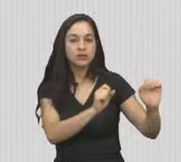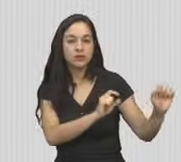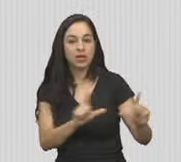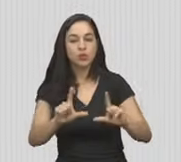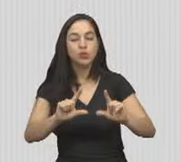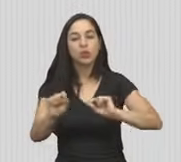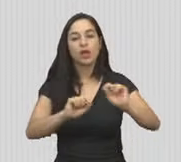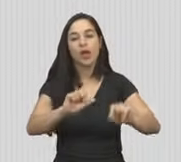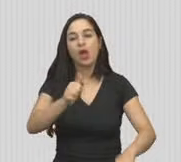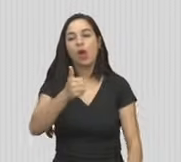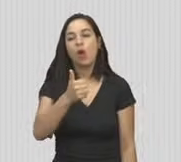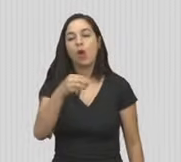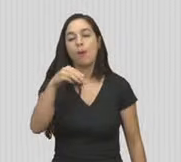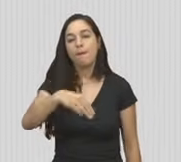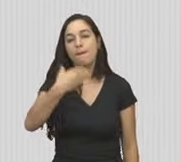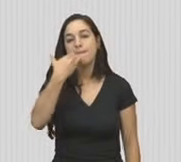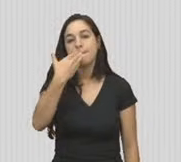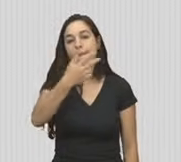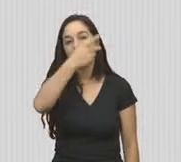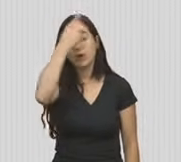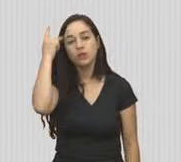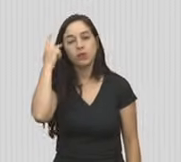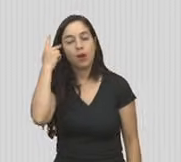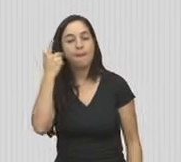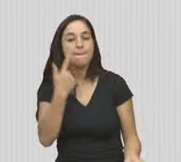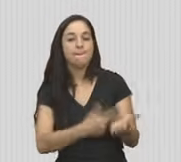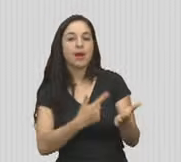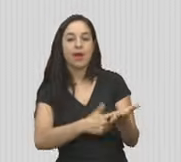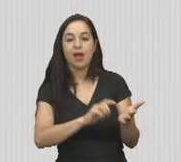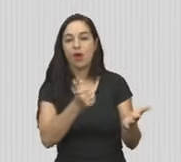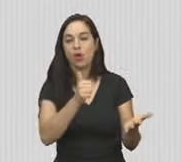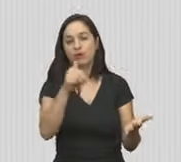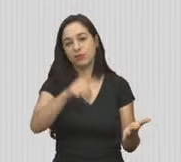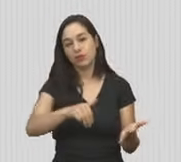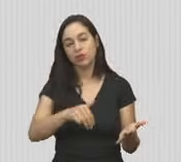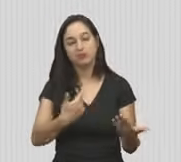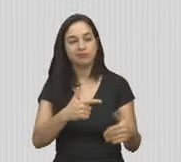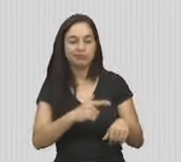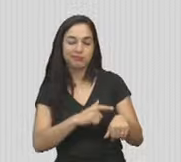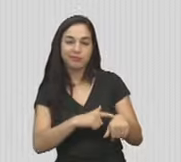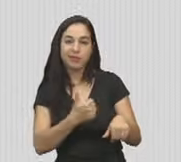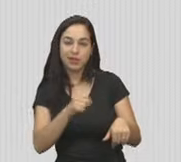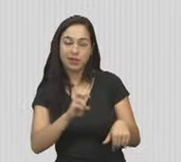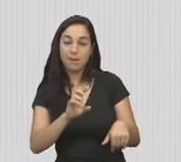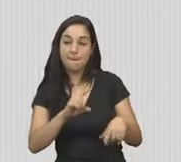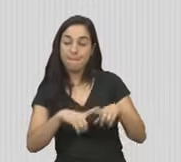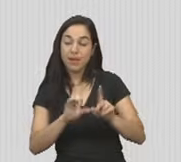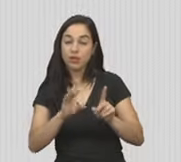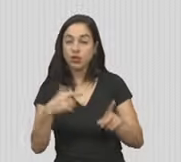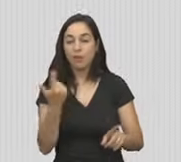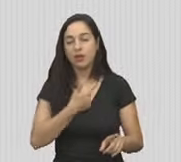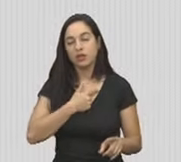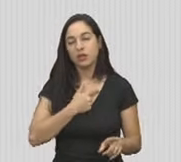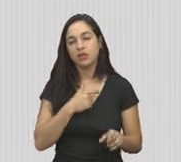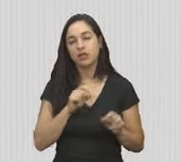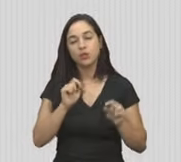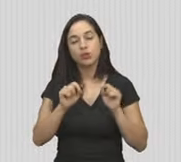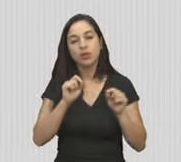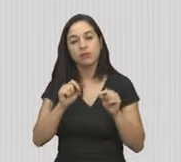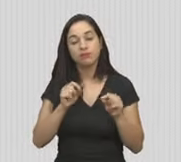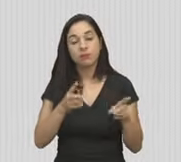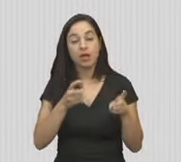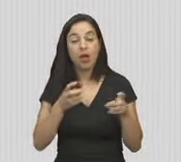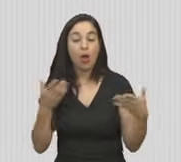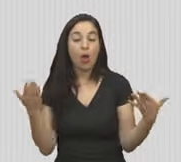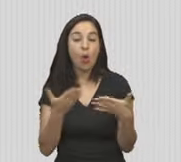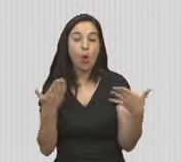11 minutos, eu peço para alguém marcar esses 11 minutos, aqui não vai dar porque são 15, mas isso é só para a gente ter uma noção que